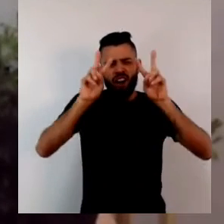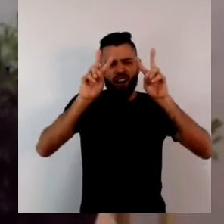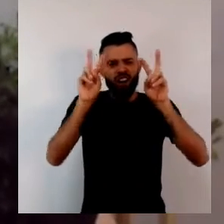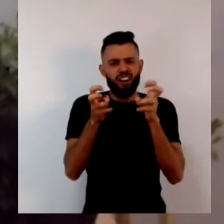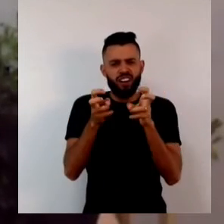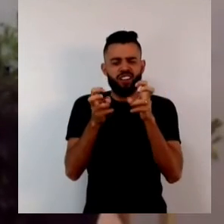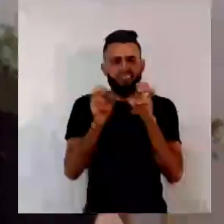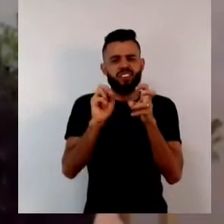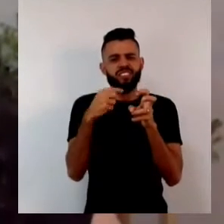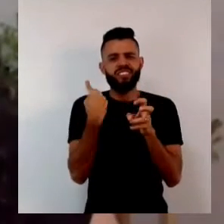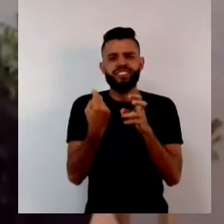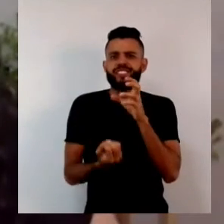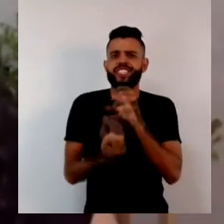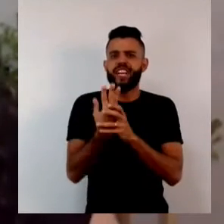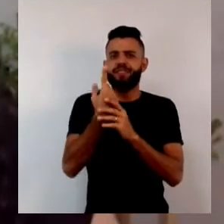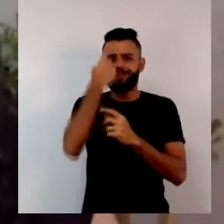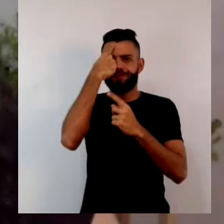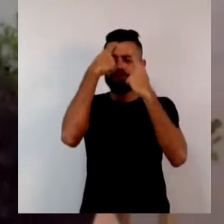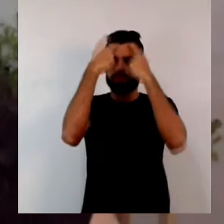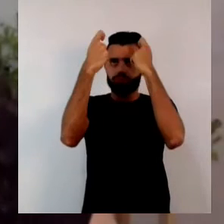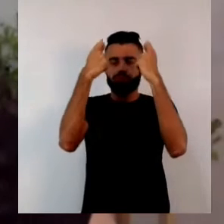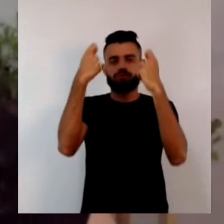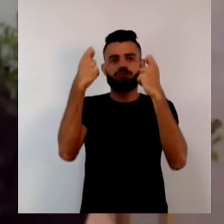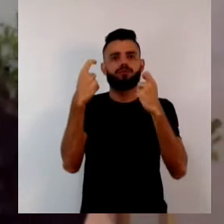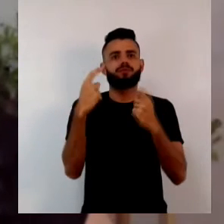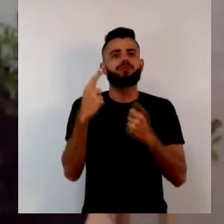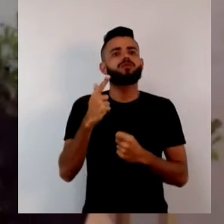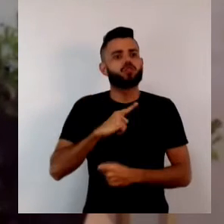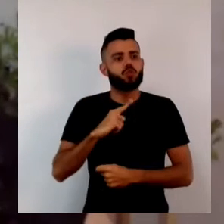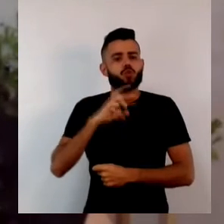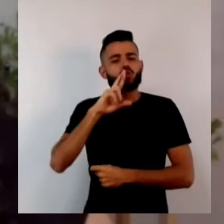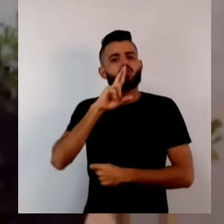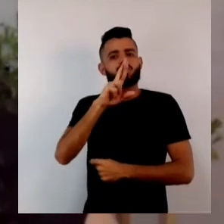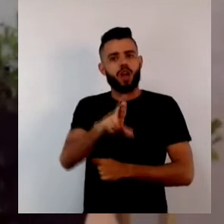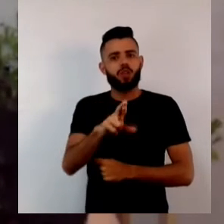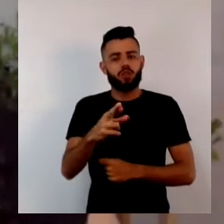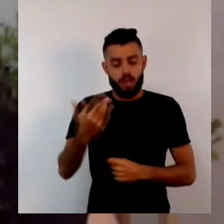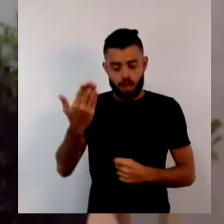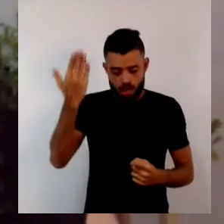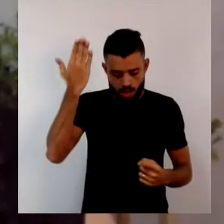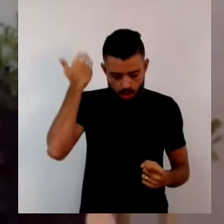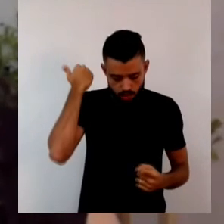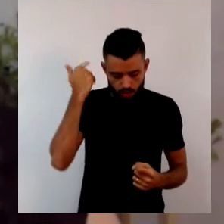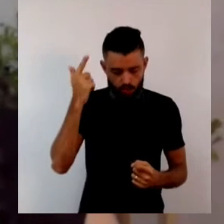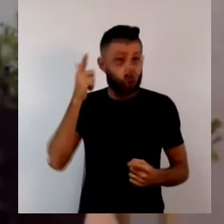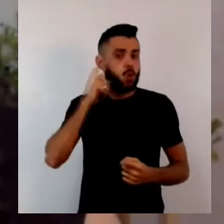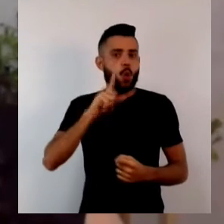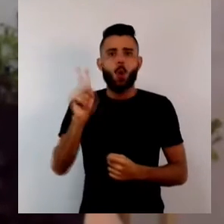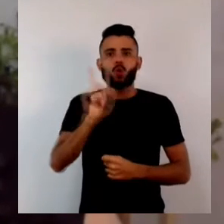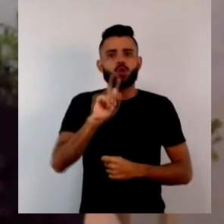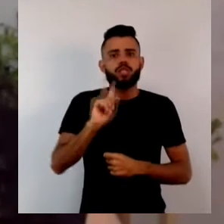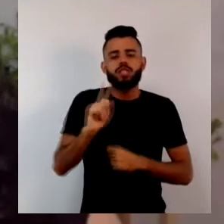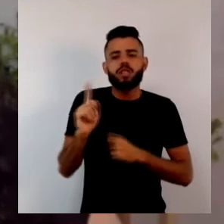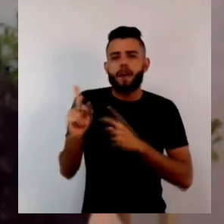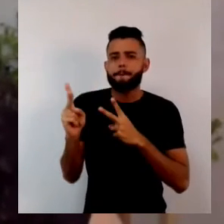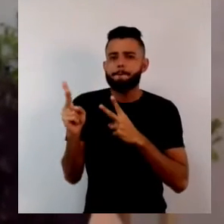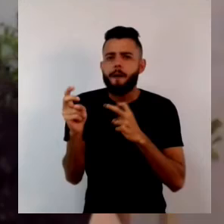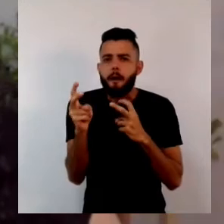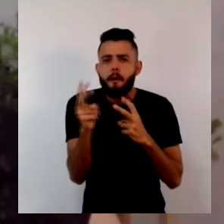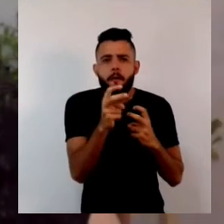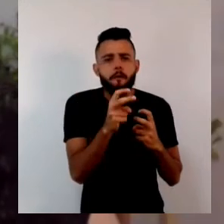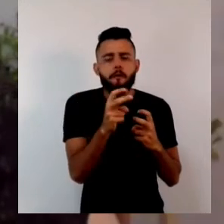que tornava um resultado que eu antes não conseguia visualizar possível, né?